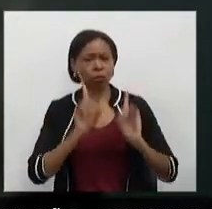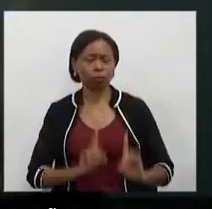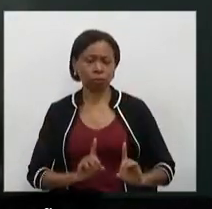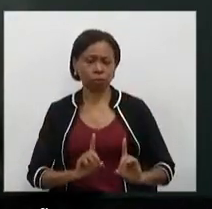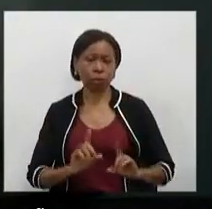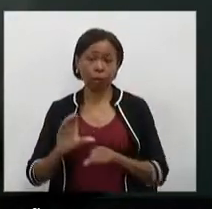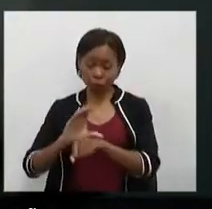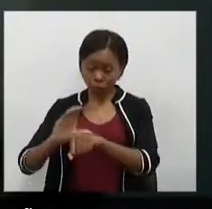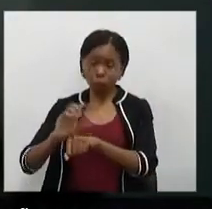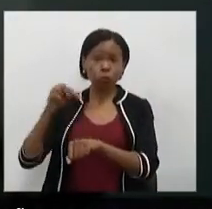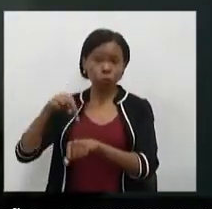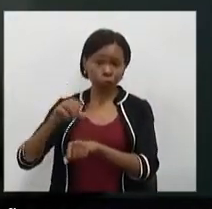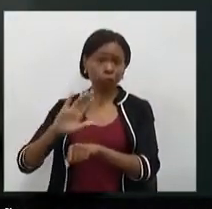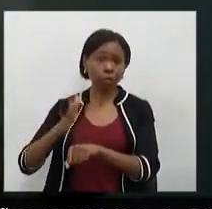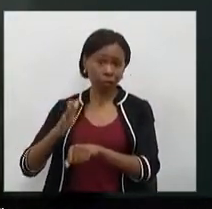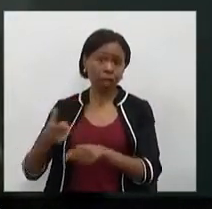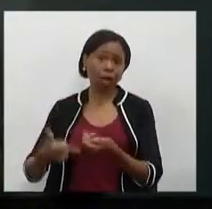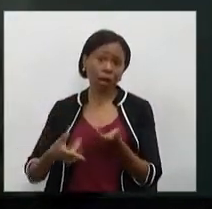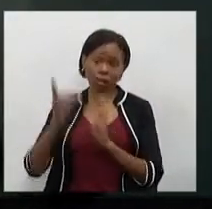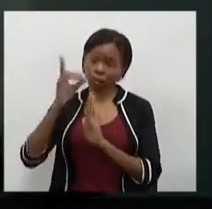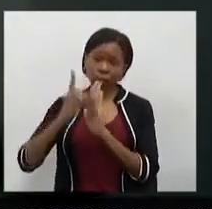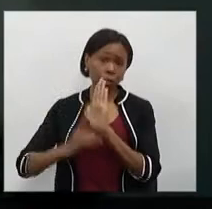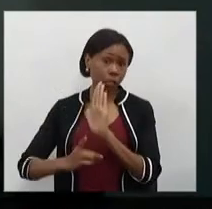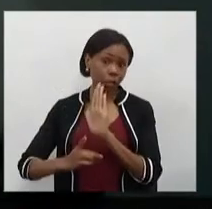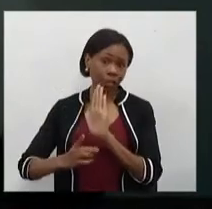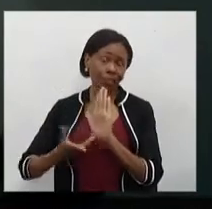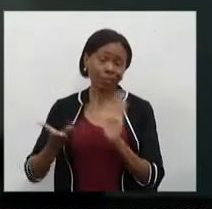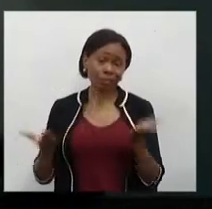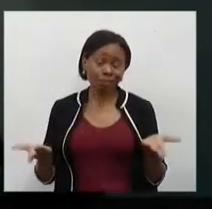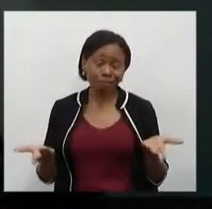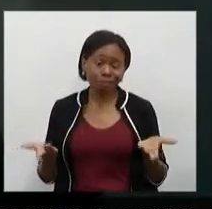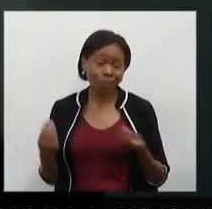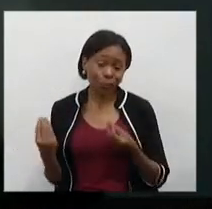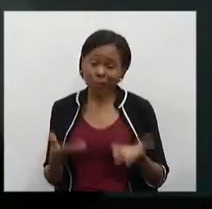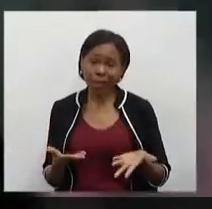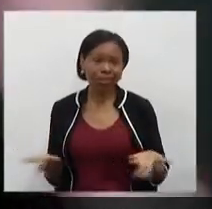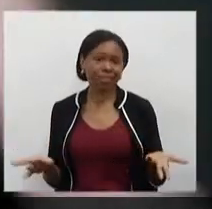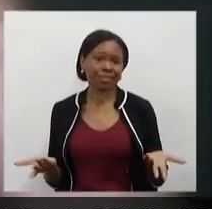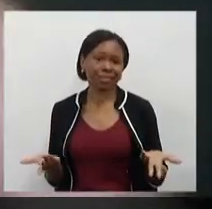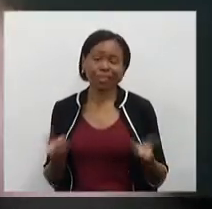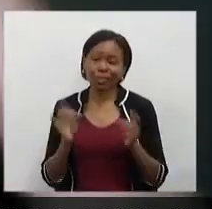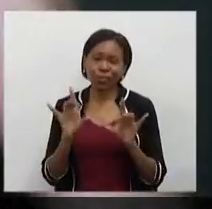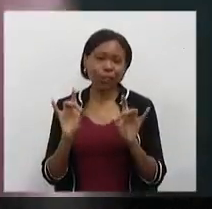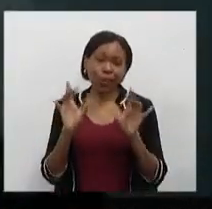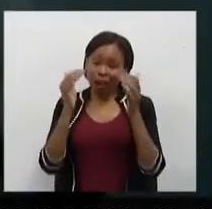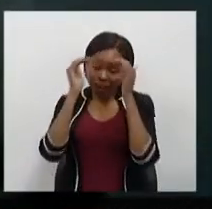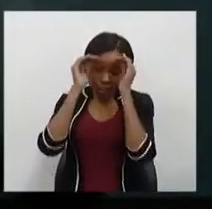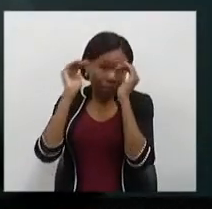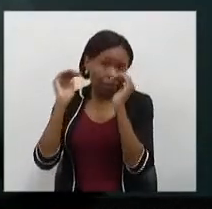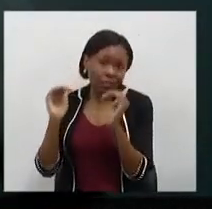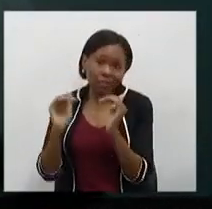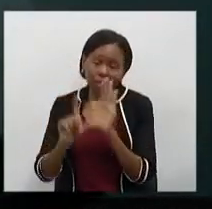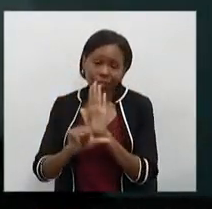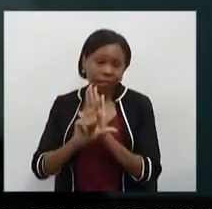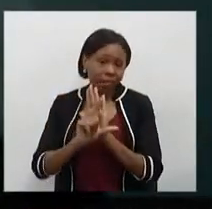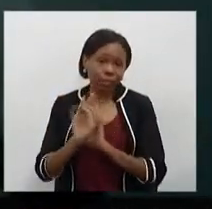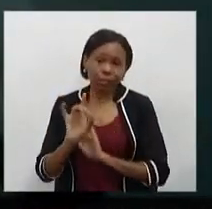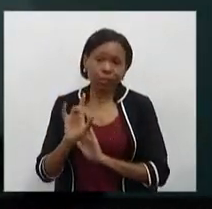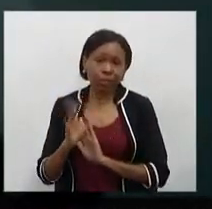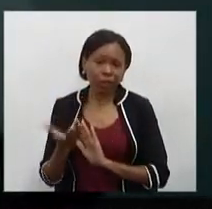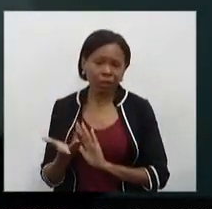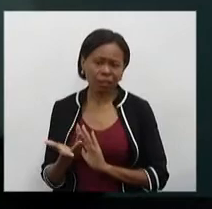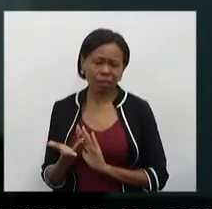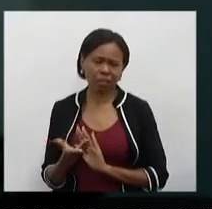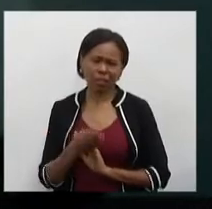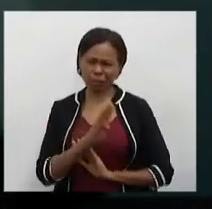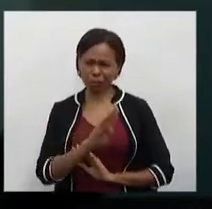nos dá esse direito. Então, seria só seguir a lei que já estaria aí cumprindo. E a lei não pode ser colocada como BPC, que